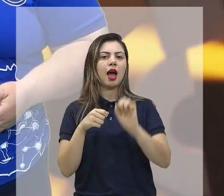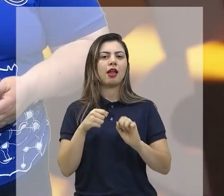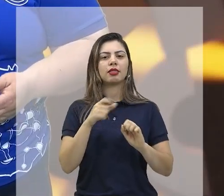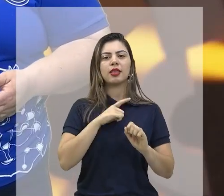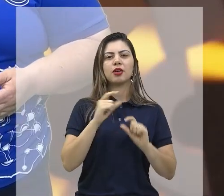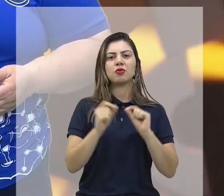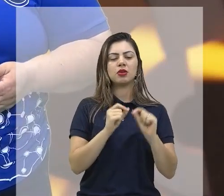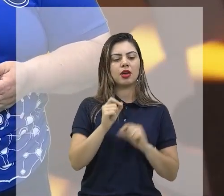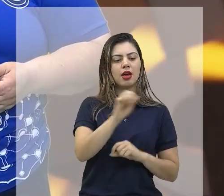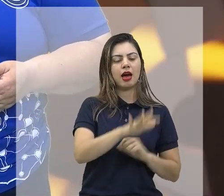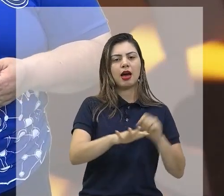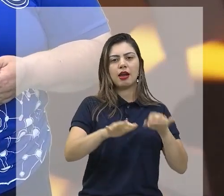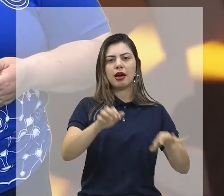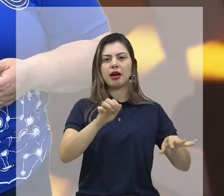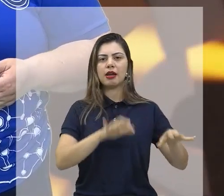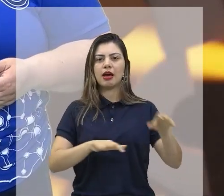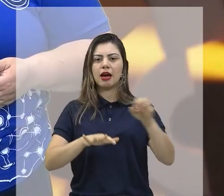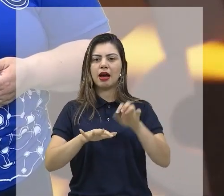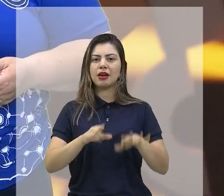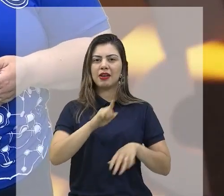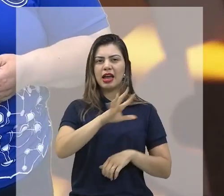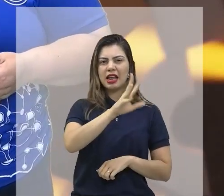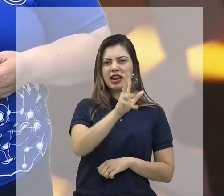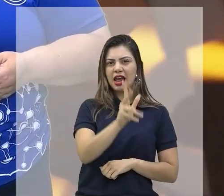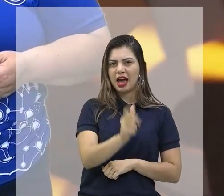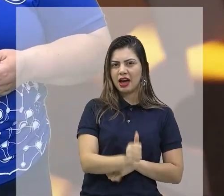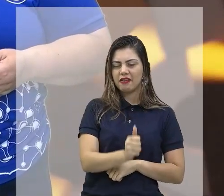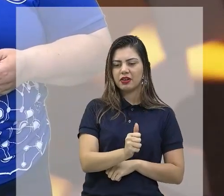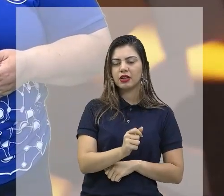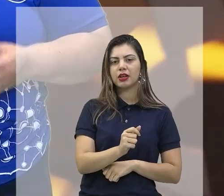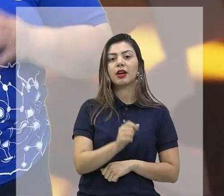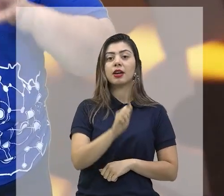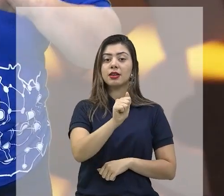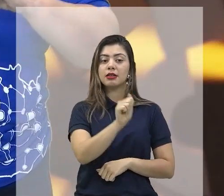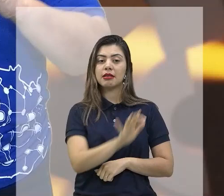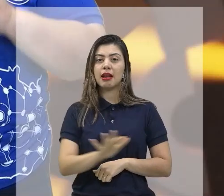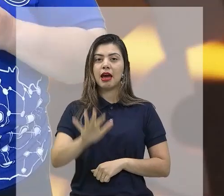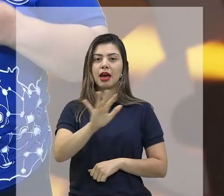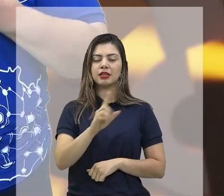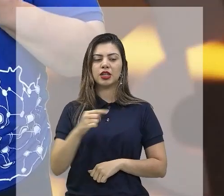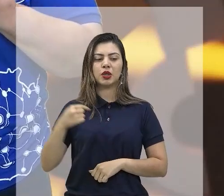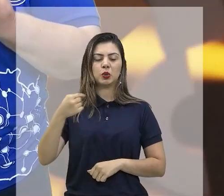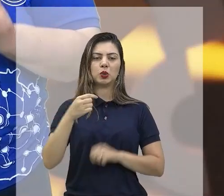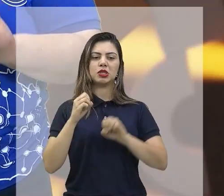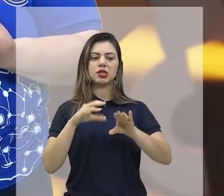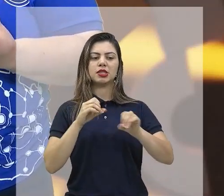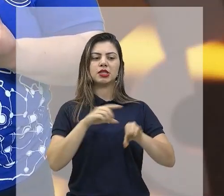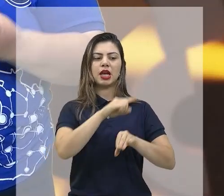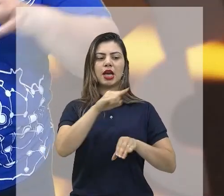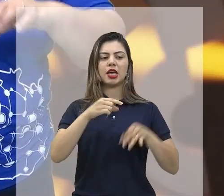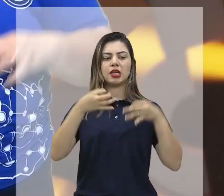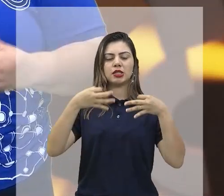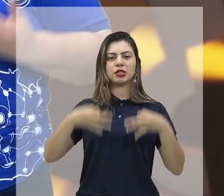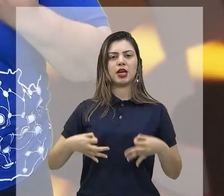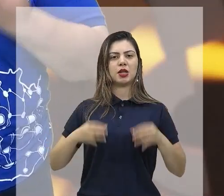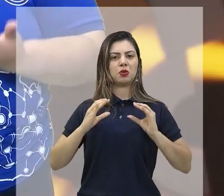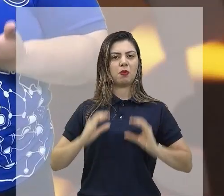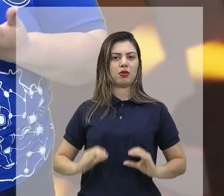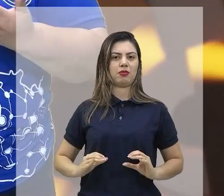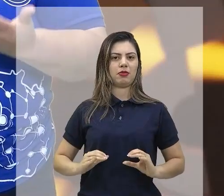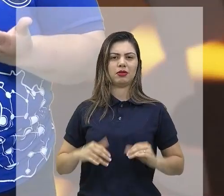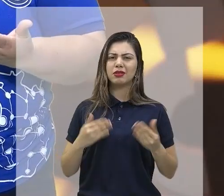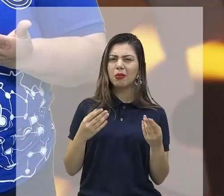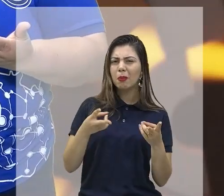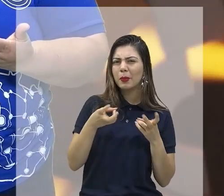regiões, principalmente aí a África e a Ásia. Então, percebam que esses países da Europa que